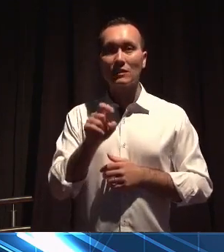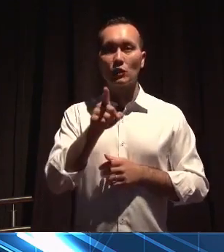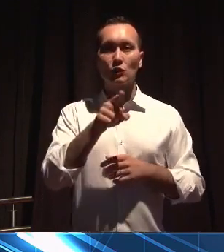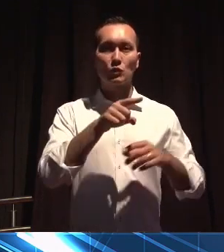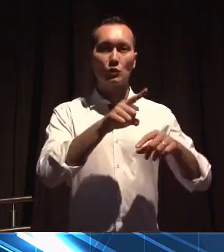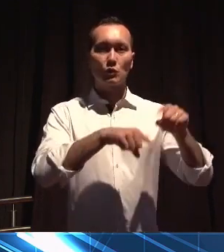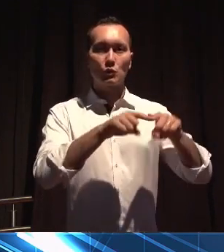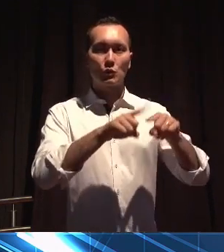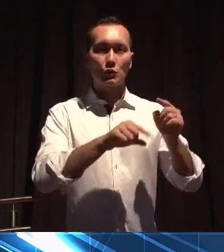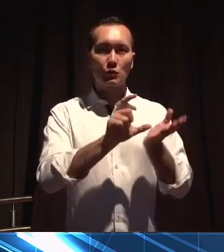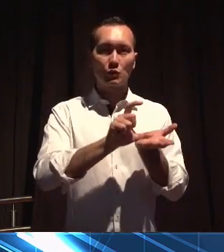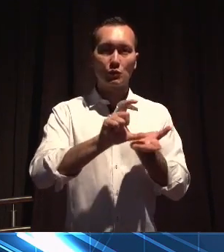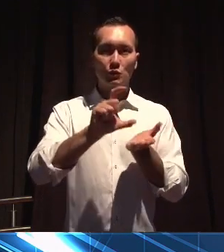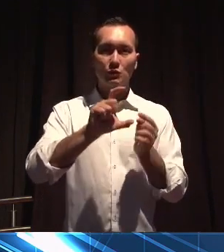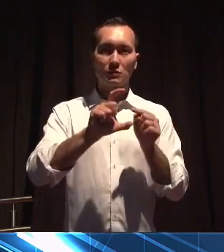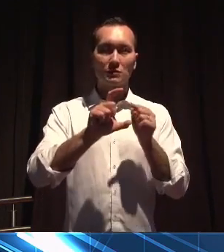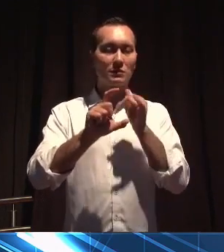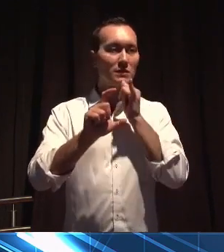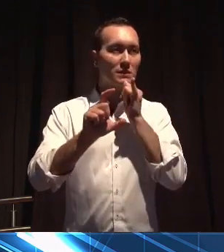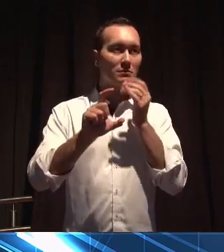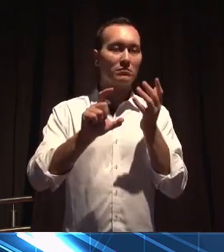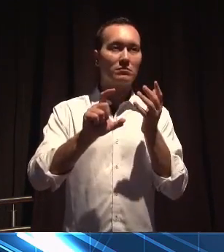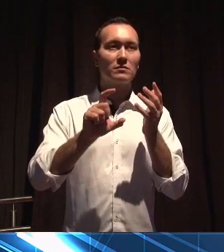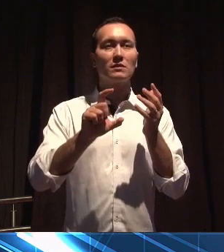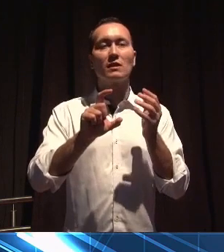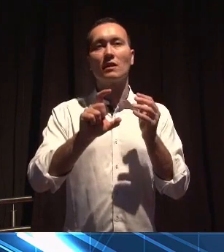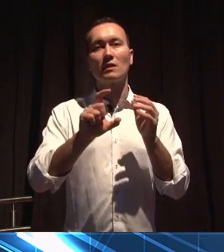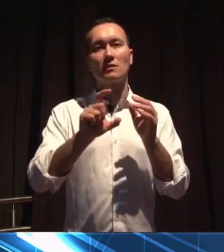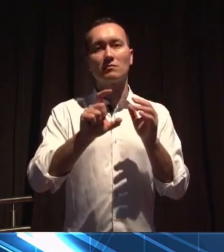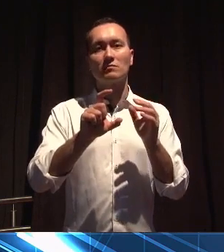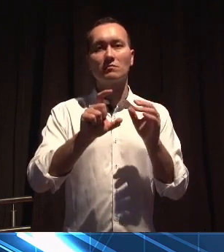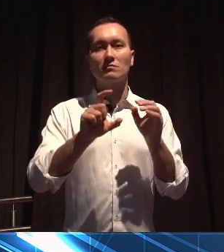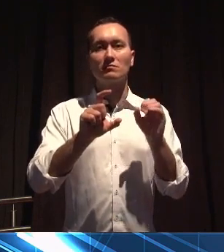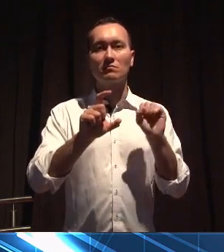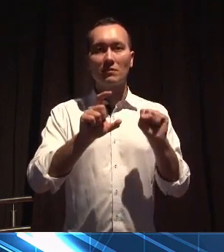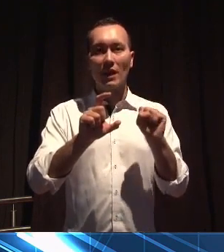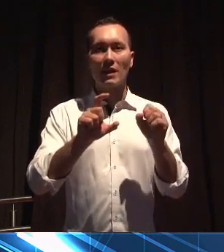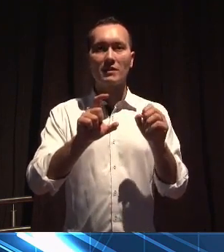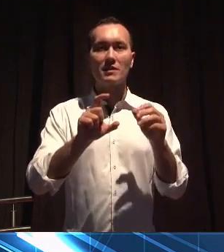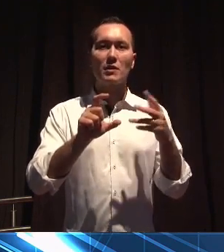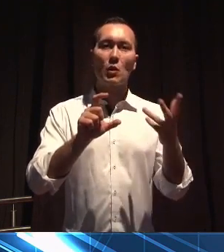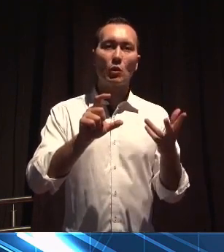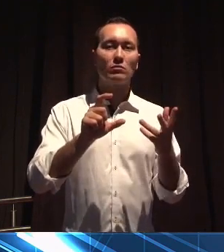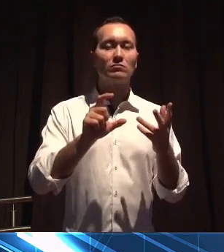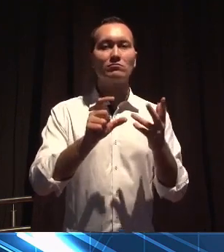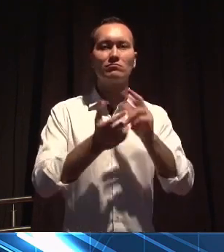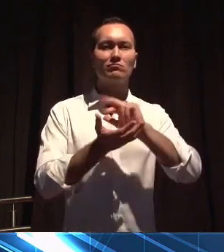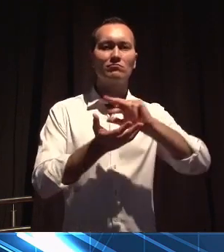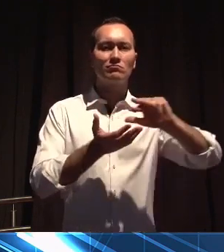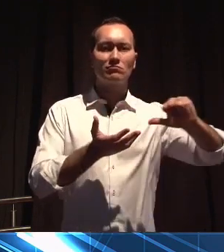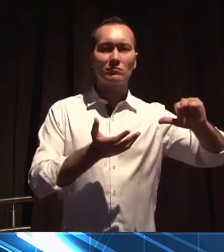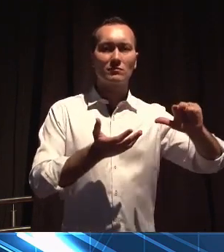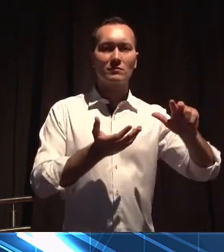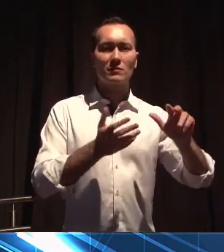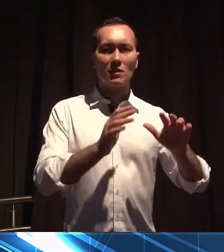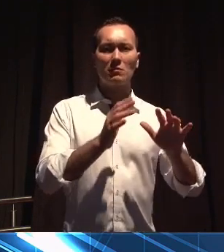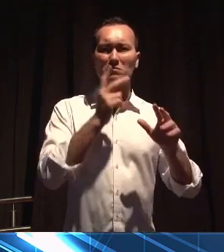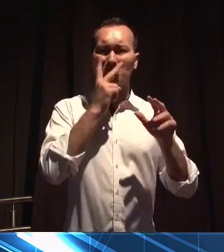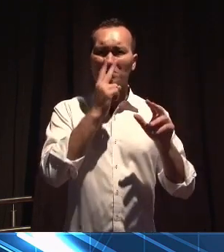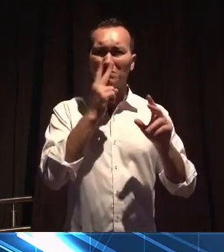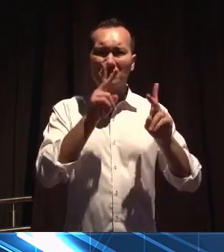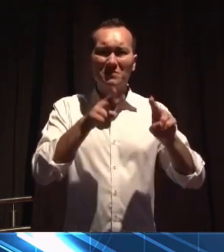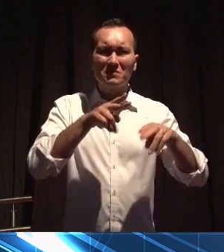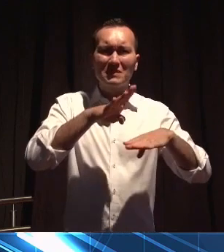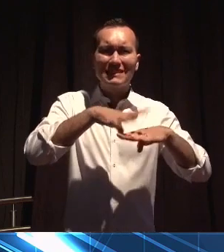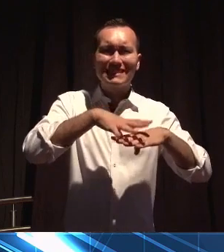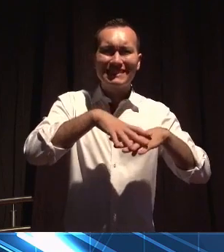s é tem o objeto a dois do tipo t para cada programa P então é uma linguagem meio matemática né Esse aí é